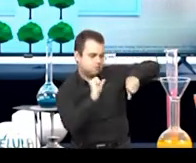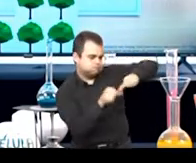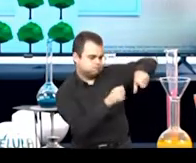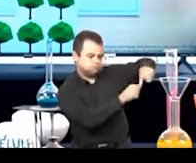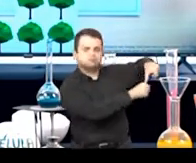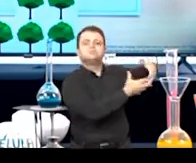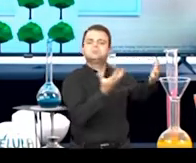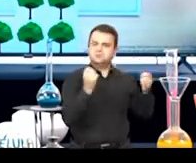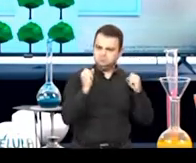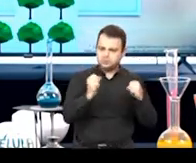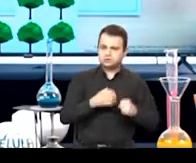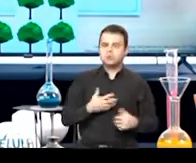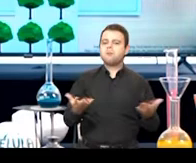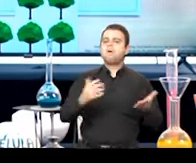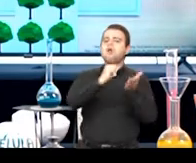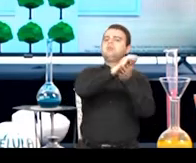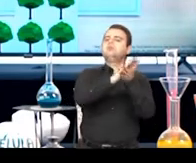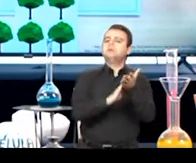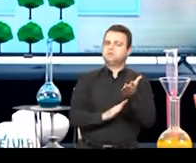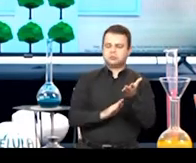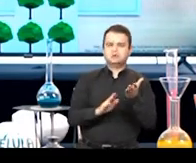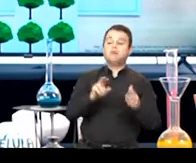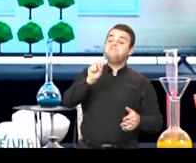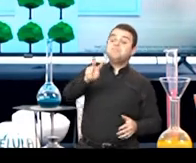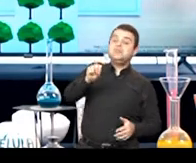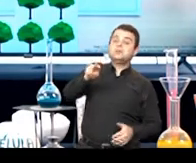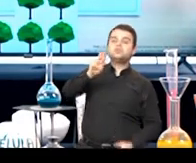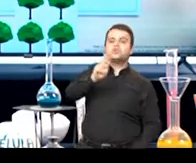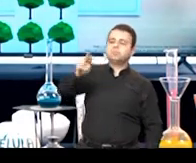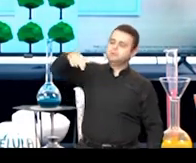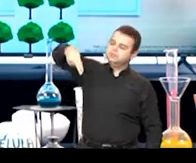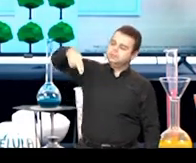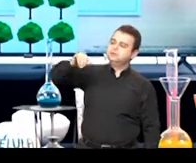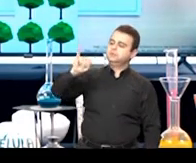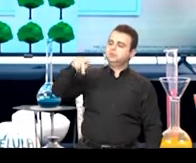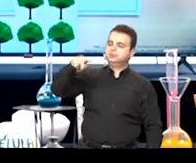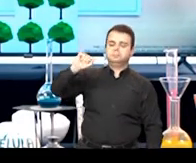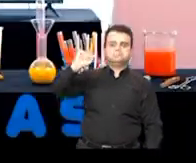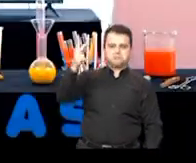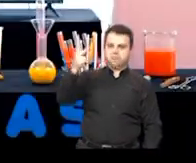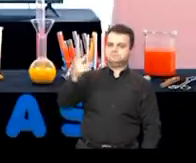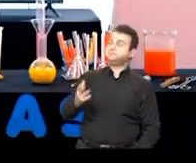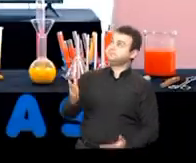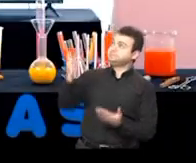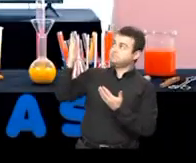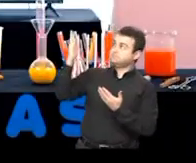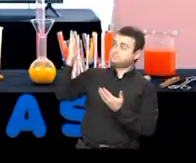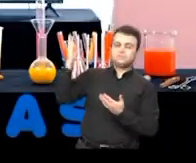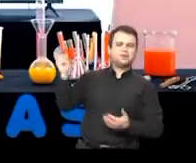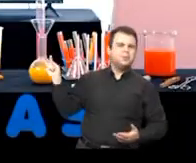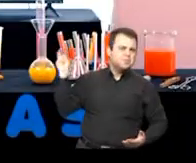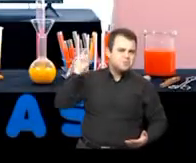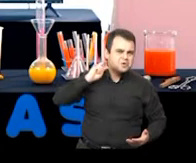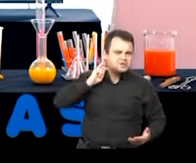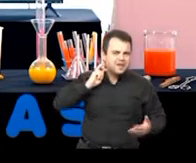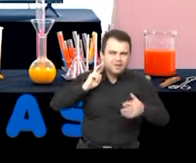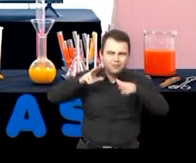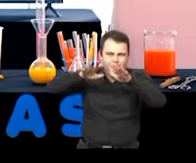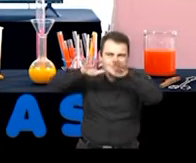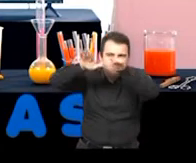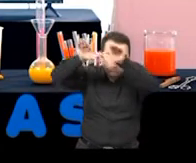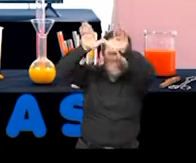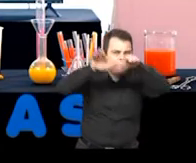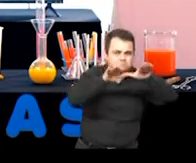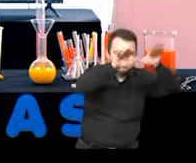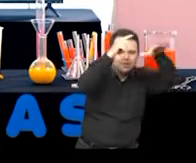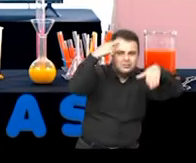para a nossa atividade que fala sobre o vírus Nipah. Nós temos aqui um morcego e o vírus Nipah vivia no corpo